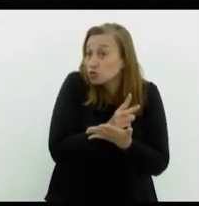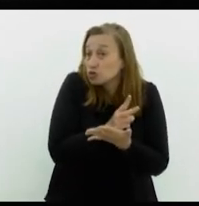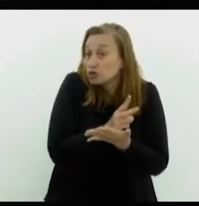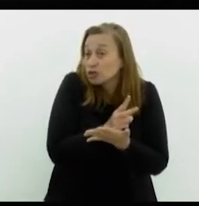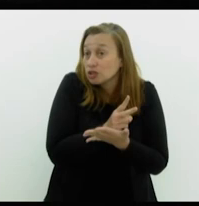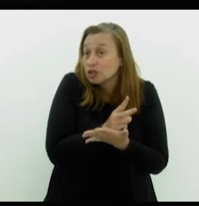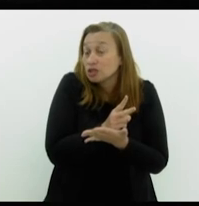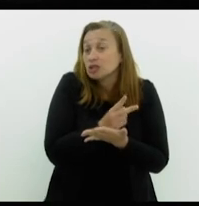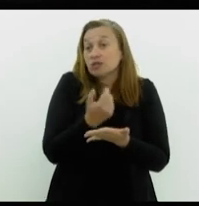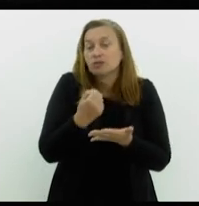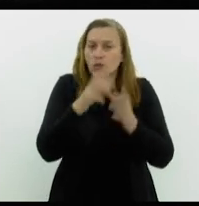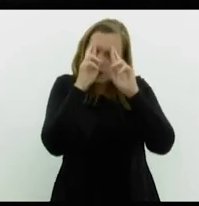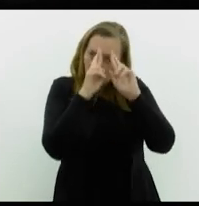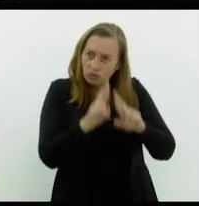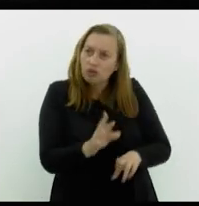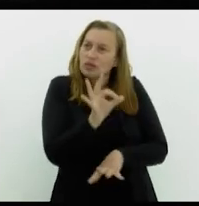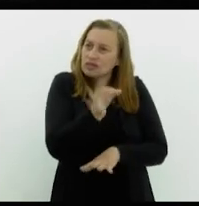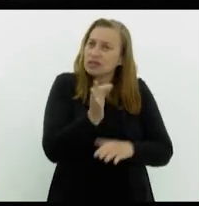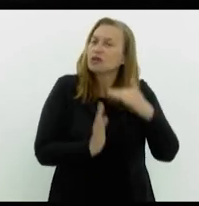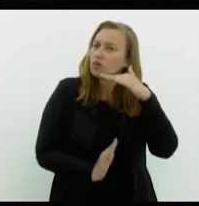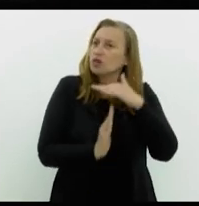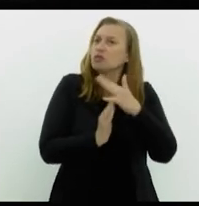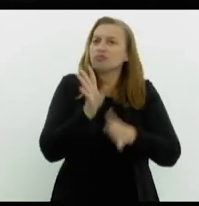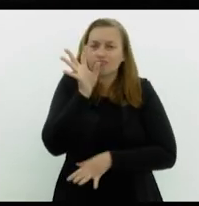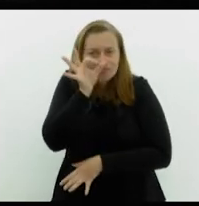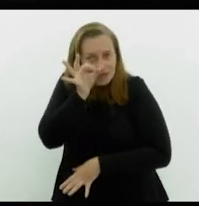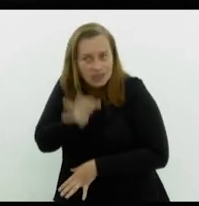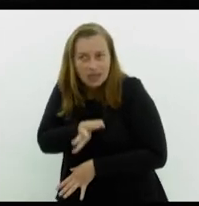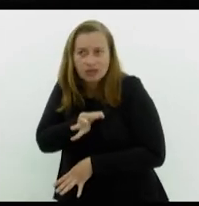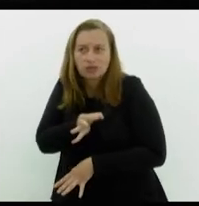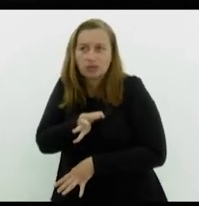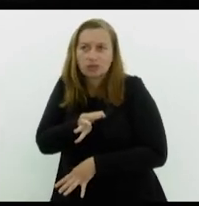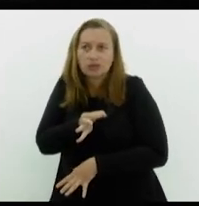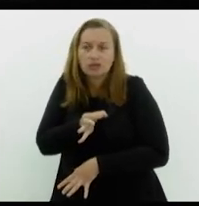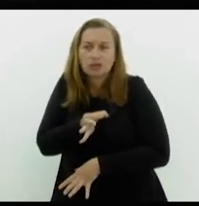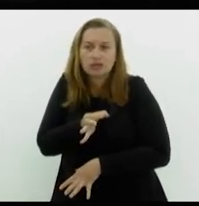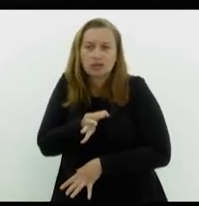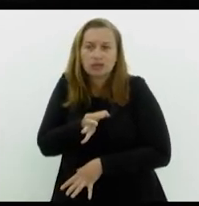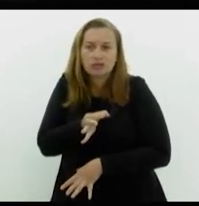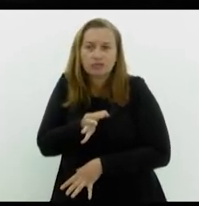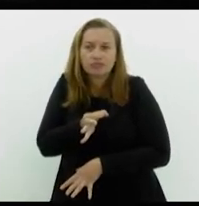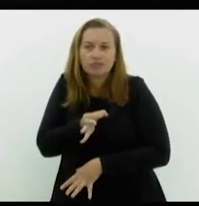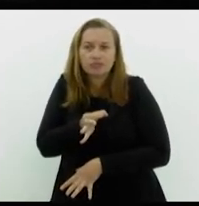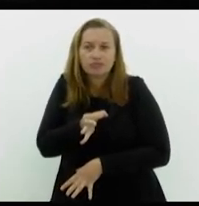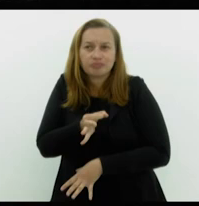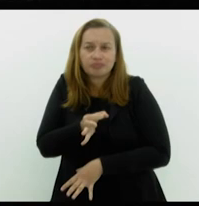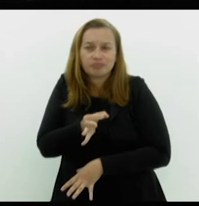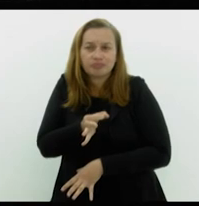tendo que respeitar, obviamente, os limites legais da...